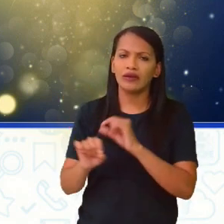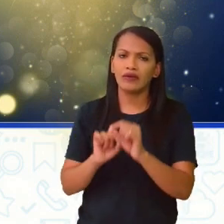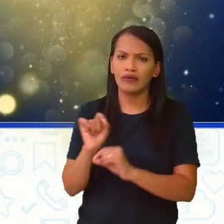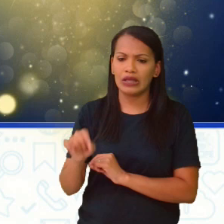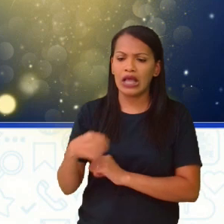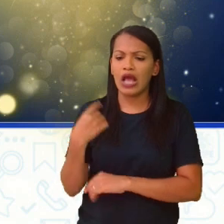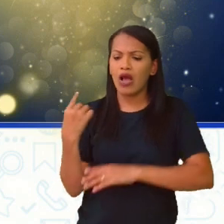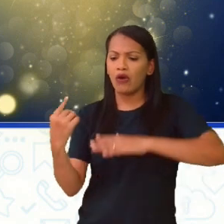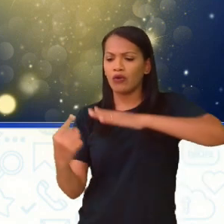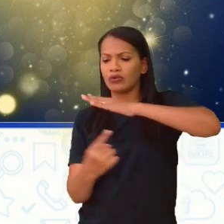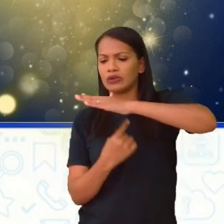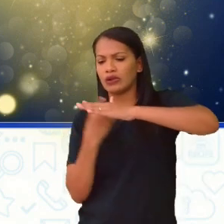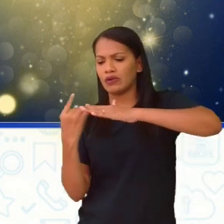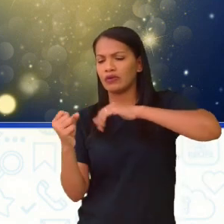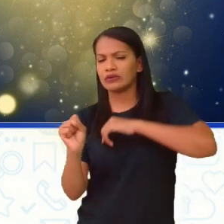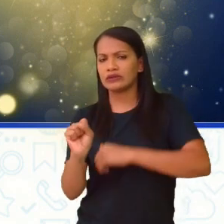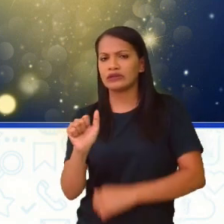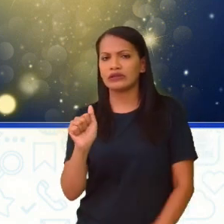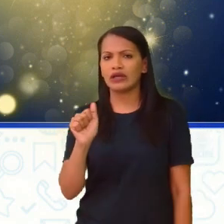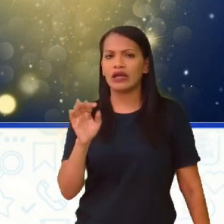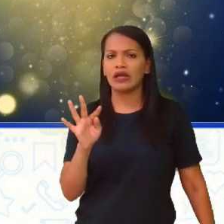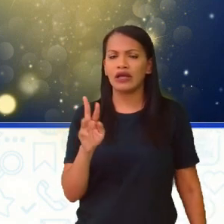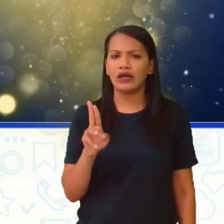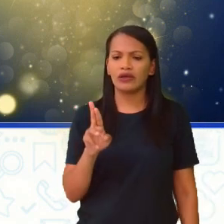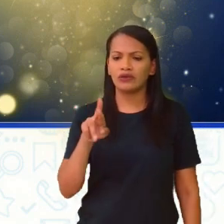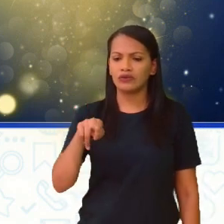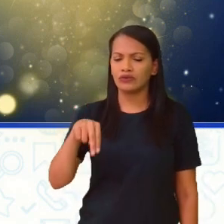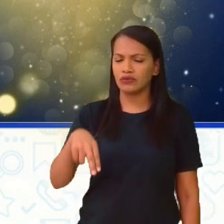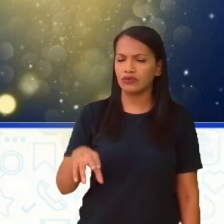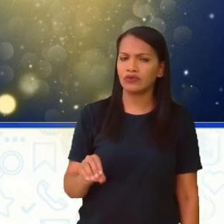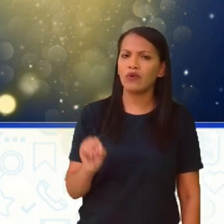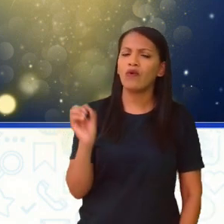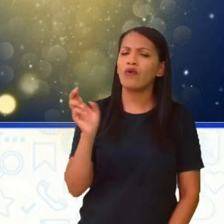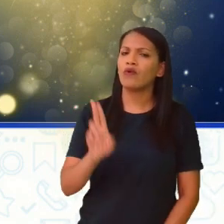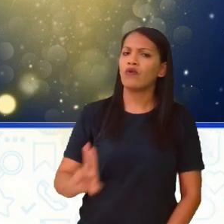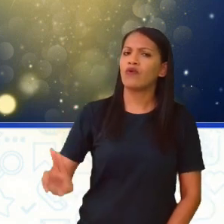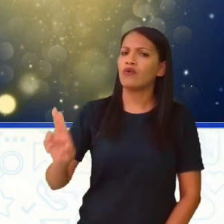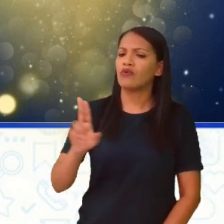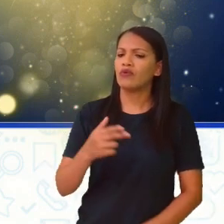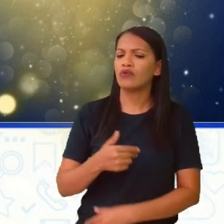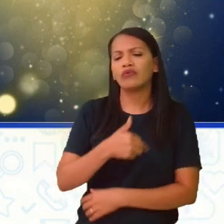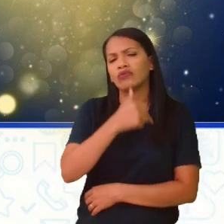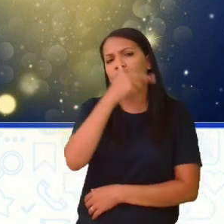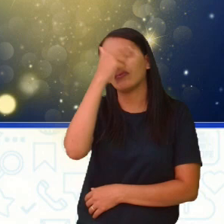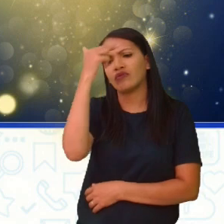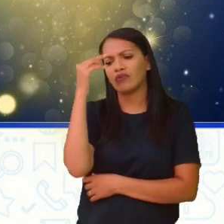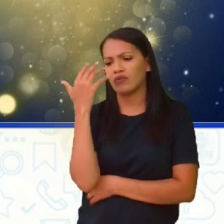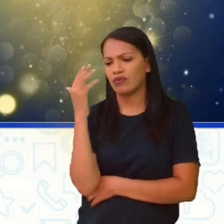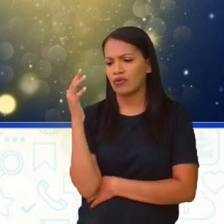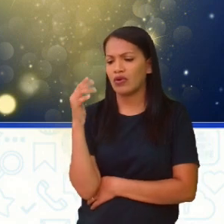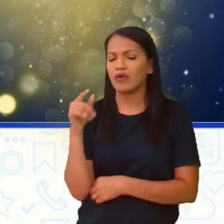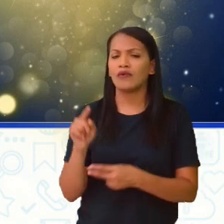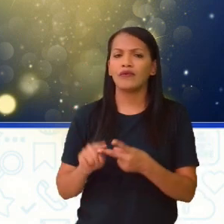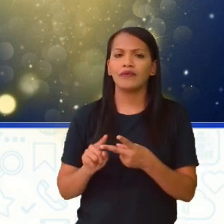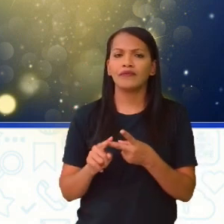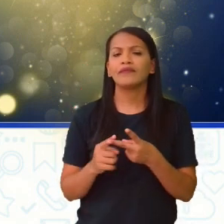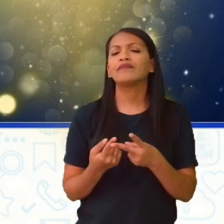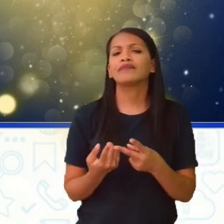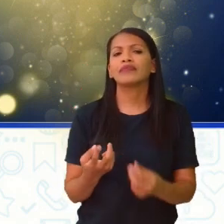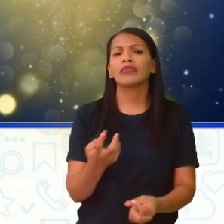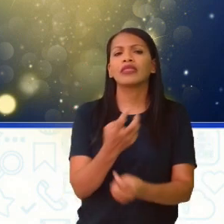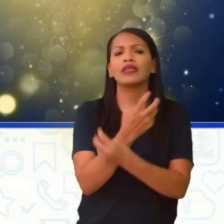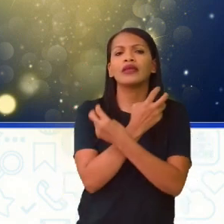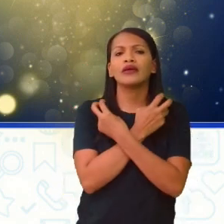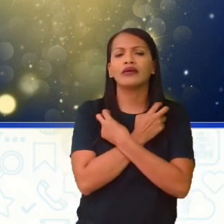Saturno. Usavam árvores para enfeitar os templos, por exemplo. Já os egípcios usavam palmeiras durante os rituais